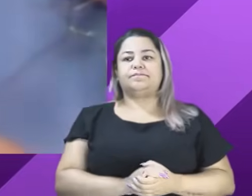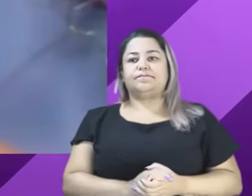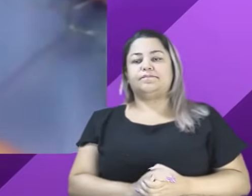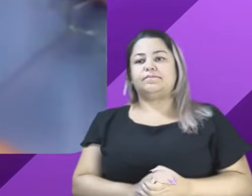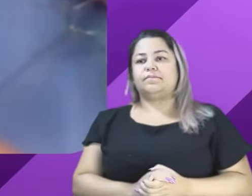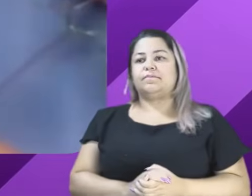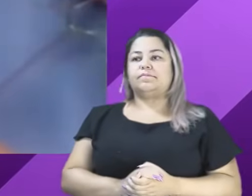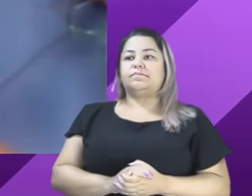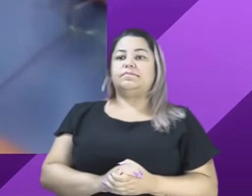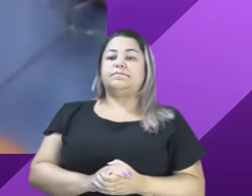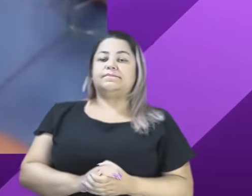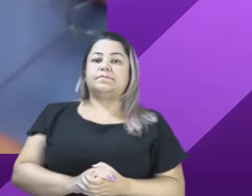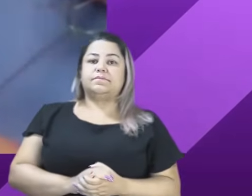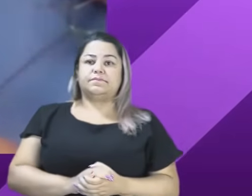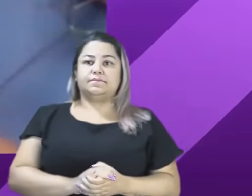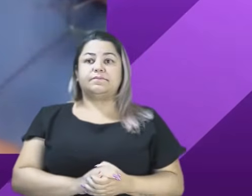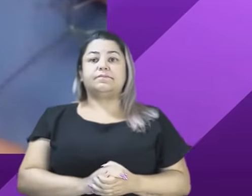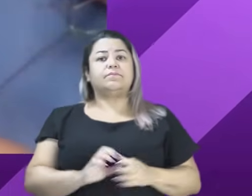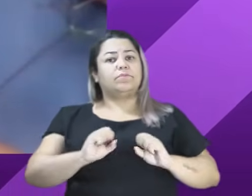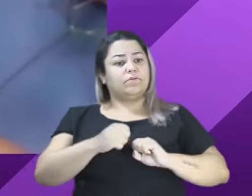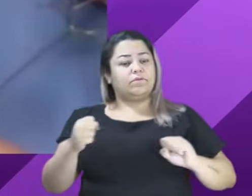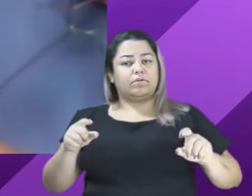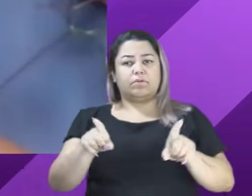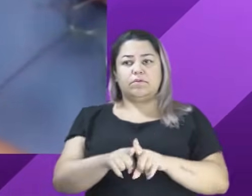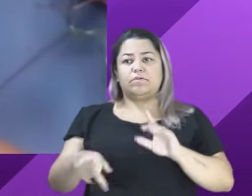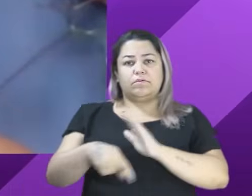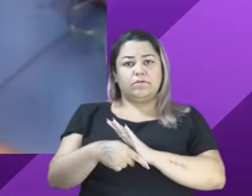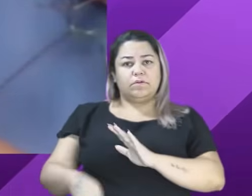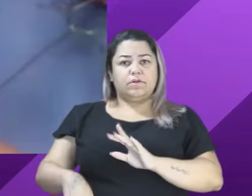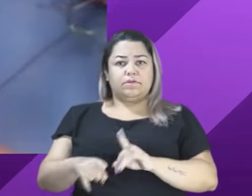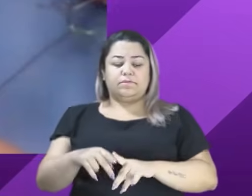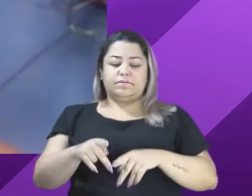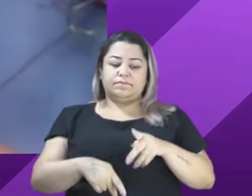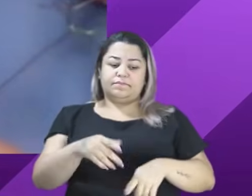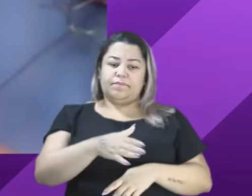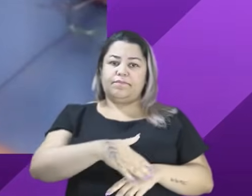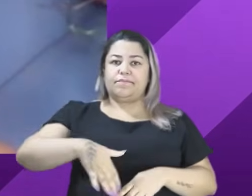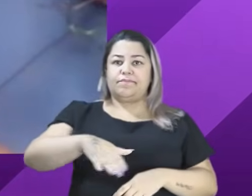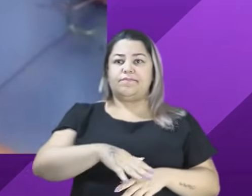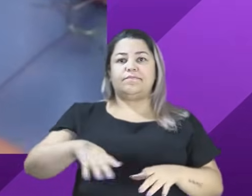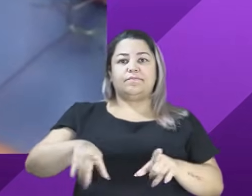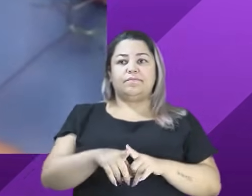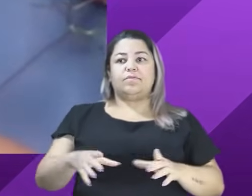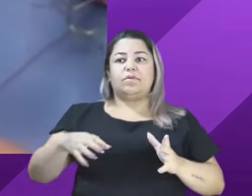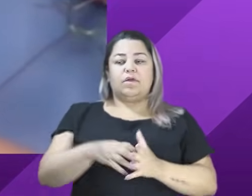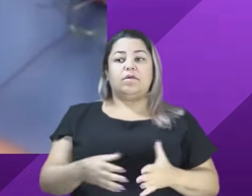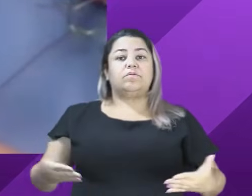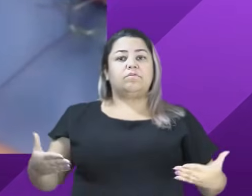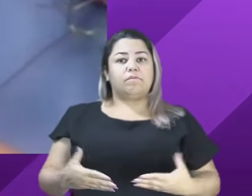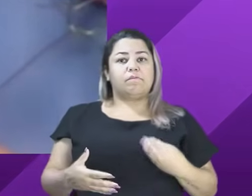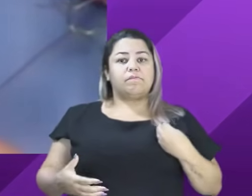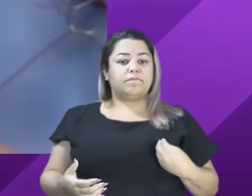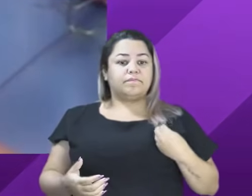Então, Ipojuca, ela foi um dos grandes berços da colonização do Brasil, assim, né, no território, né, até hoje